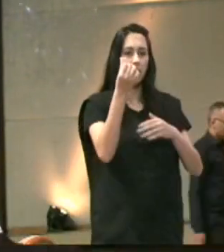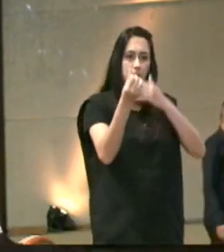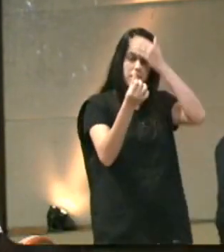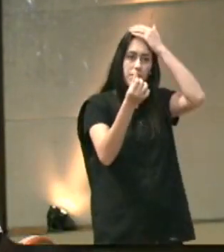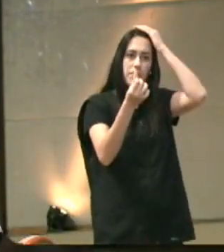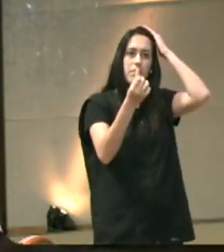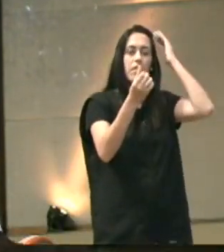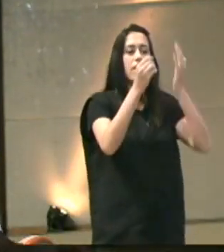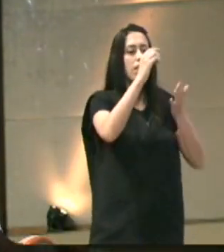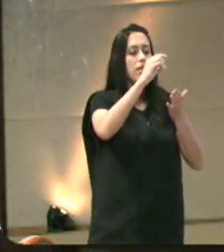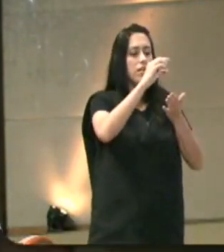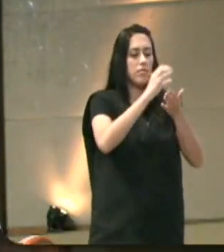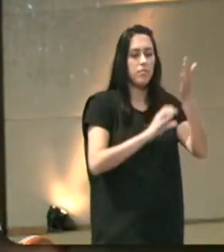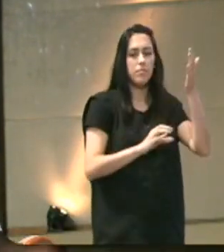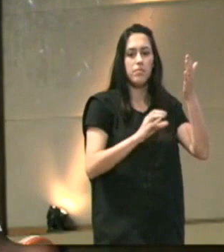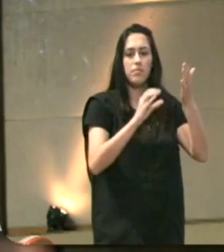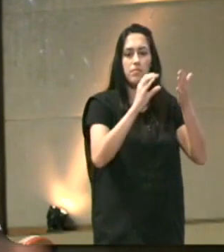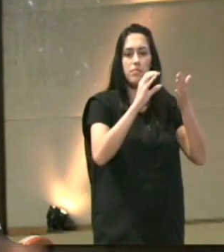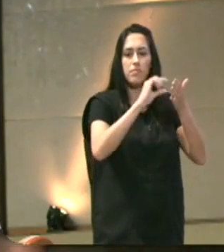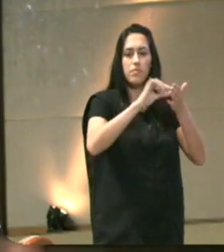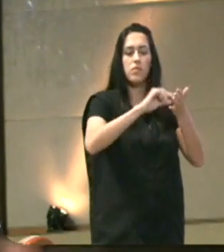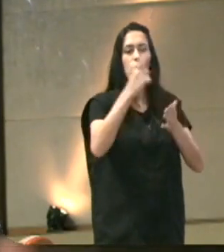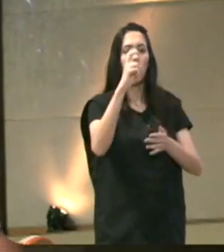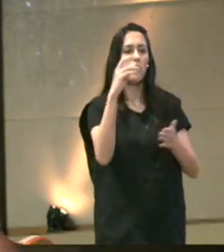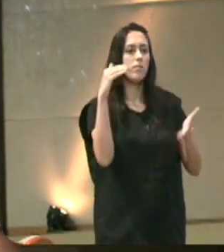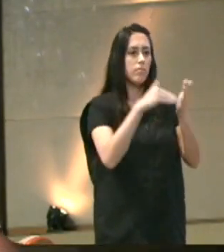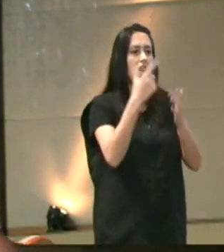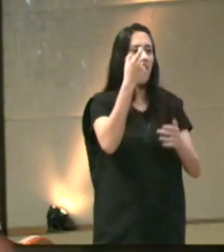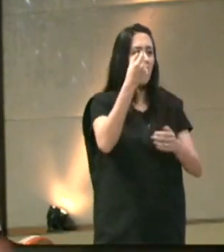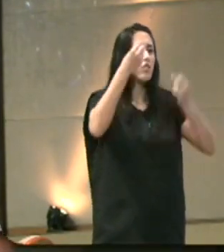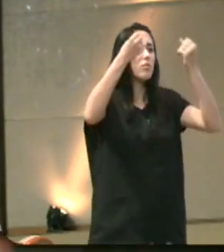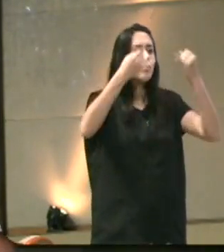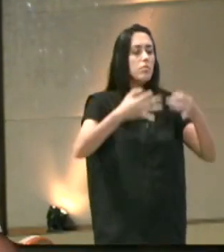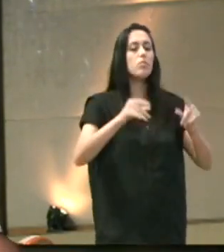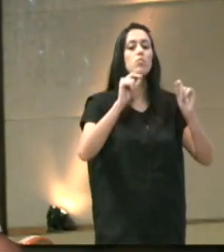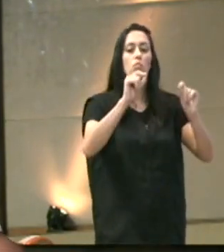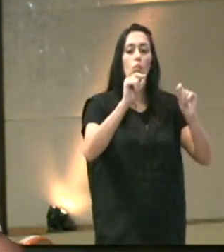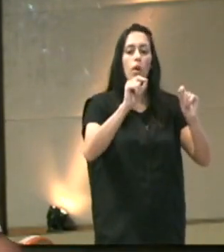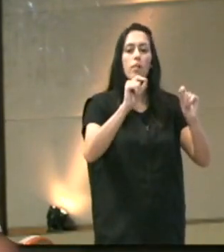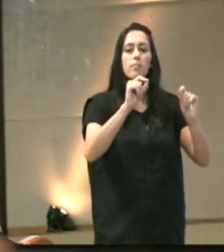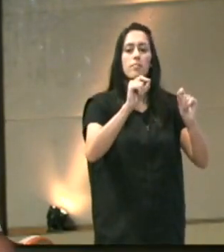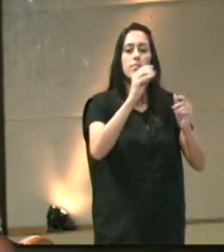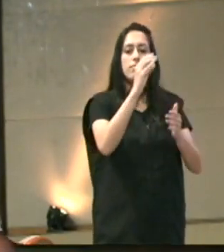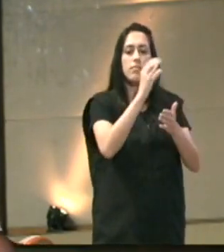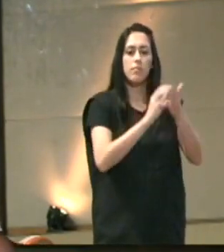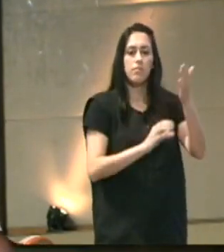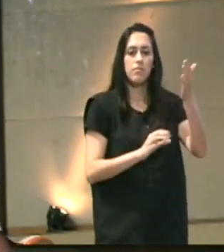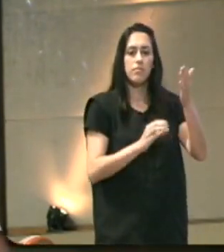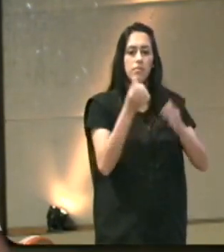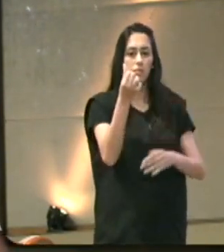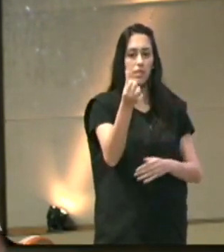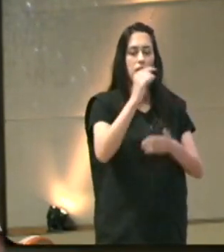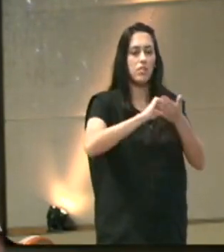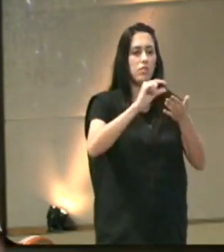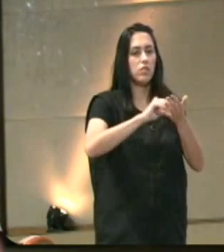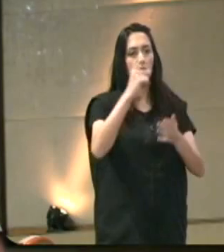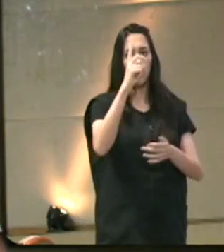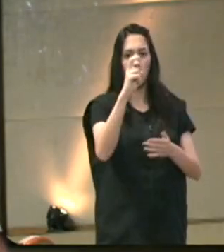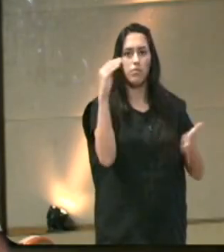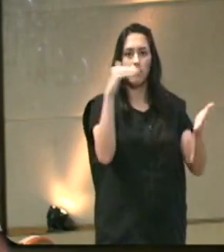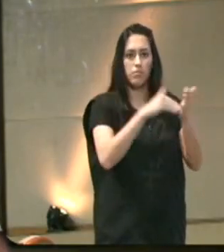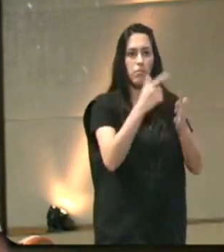versículos 15 a 20. A palavra do Senhor nos diz assim, em 2 Reis 6, 15 a